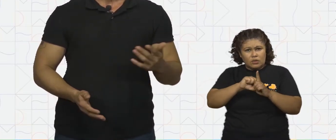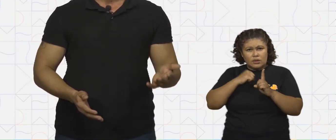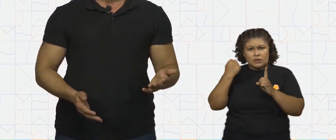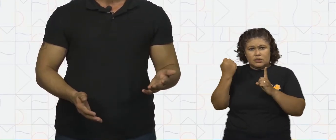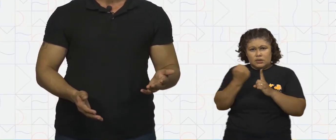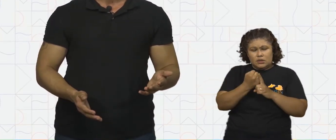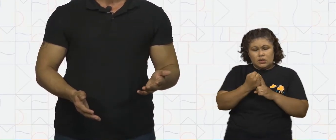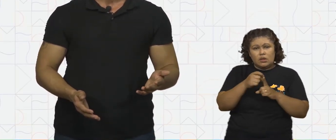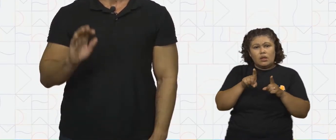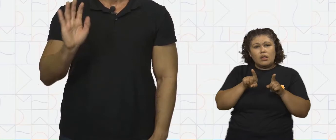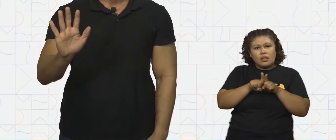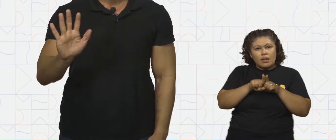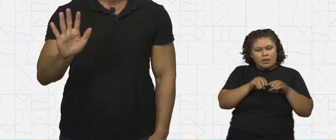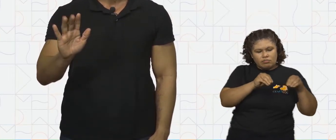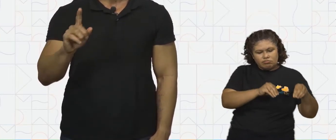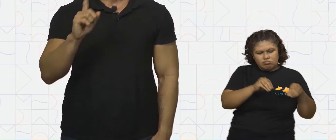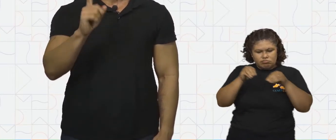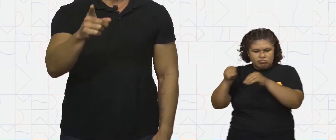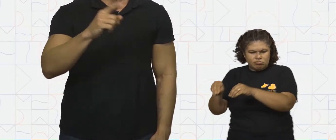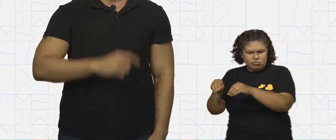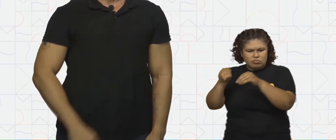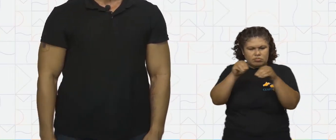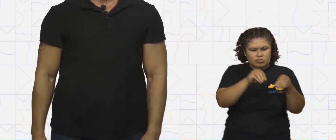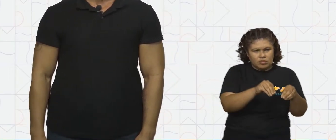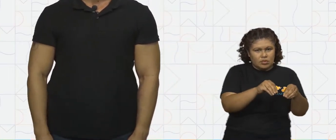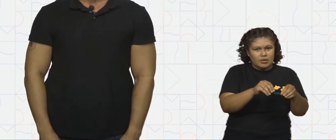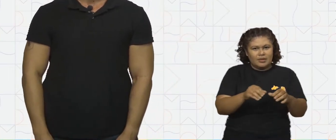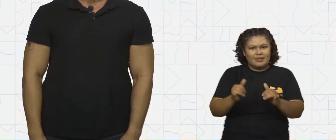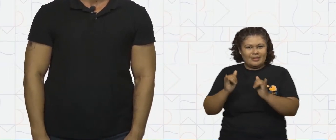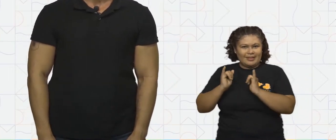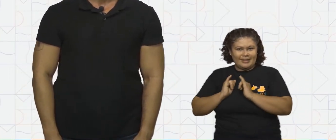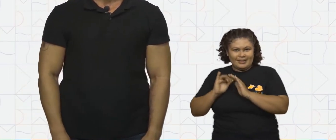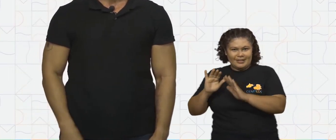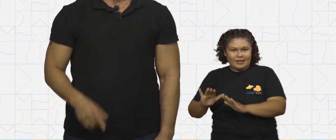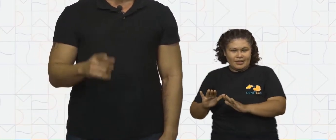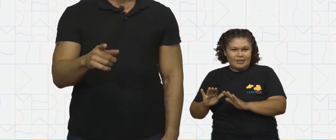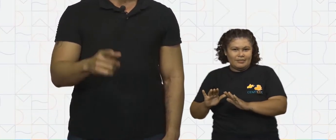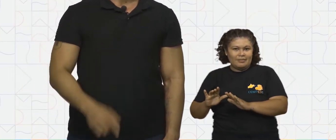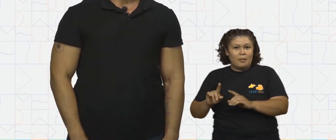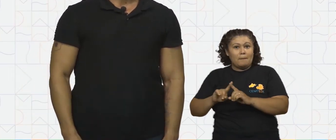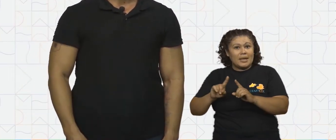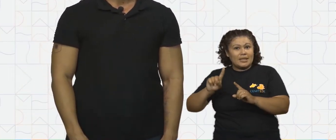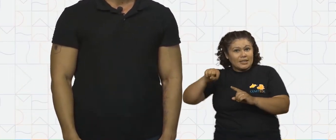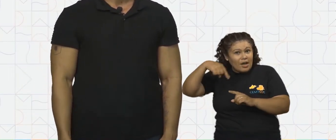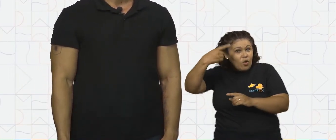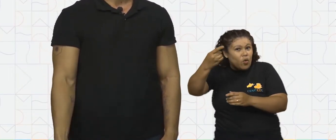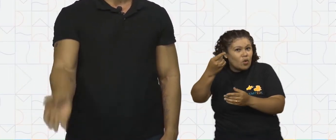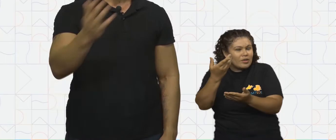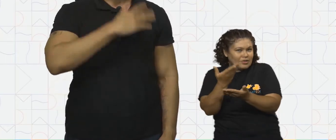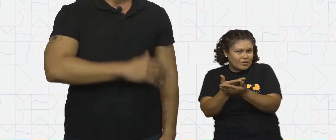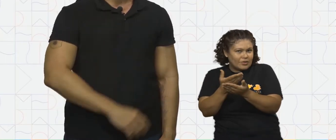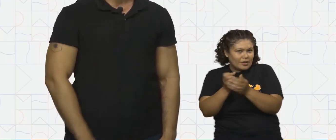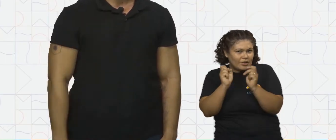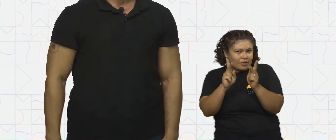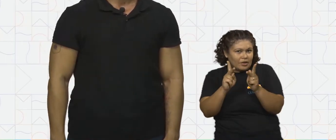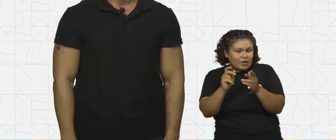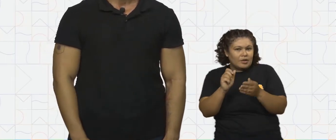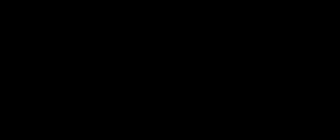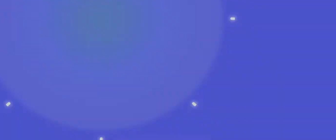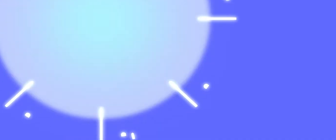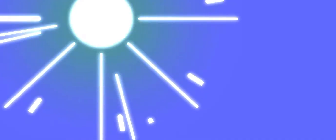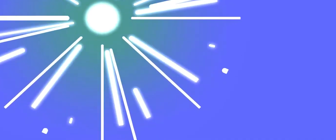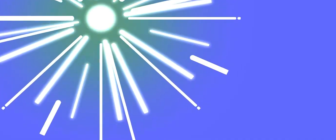e o sedentarismo. Ops! Assunto da nossa próxima aula. E agora, vamos para a nossa hora da